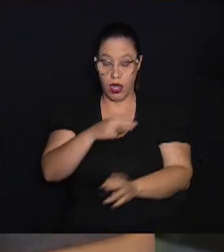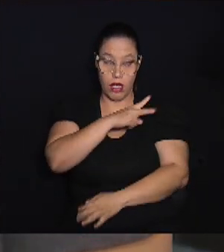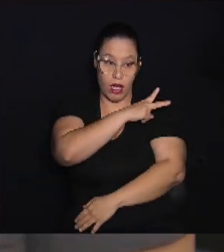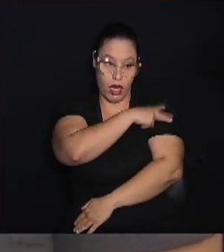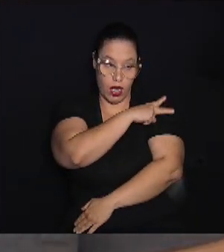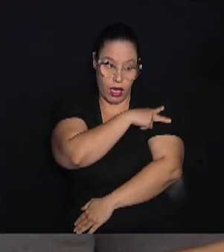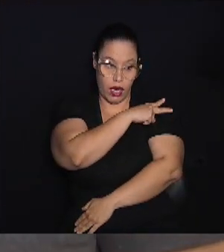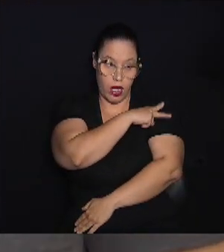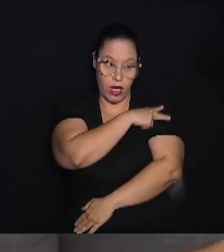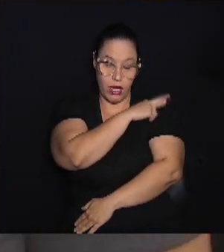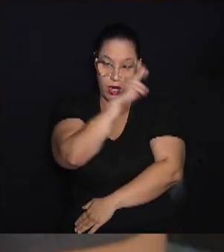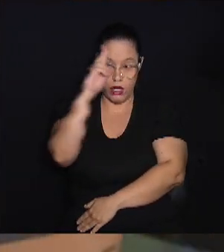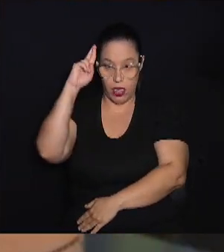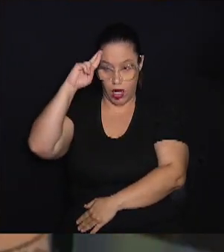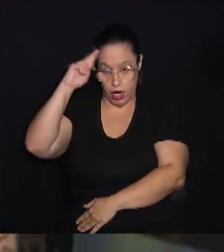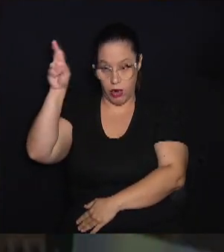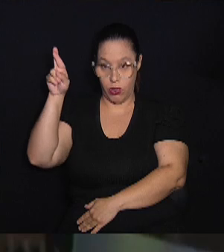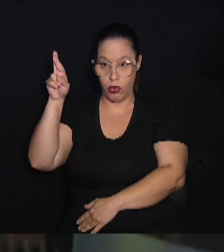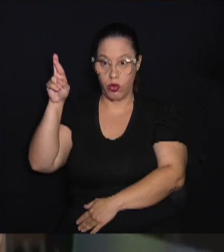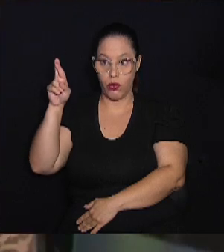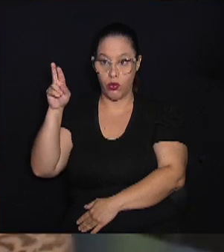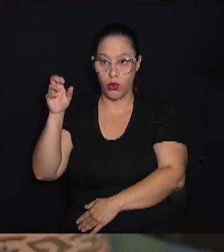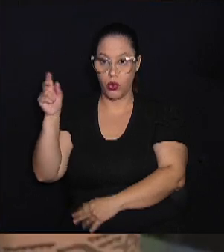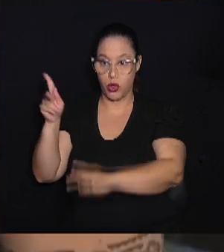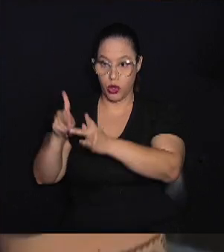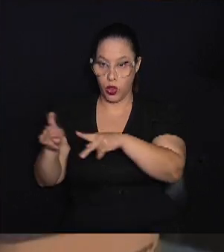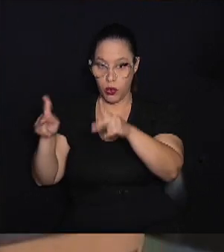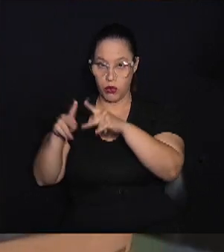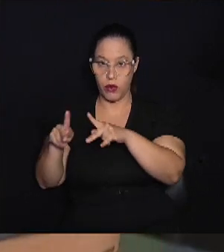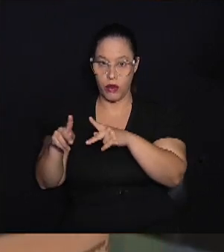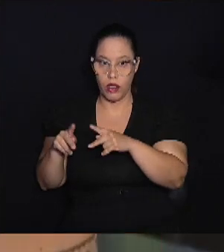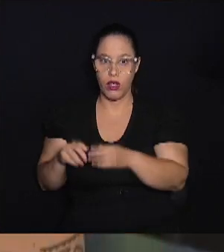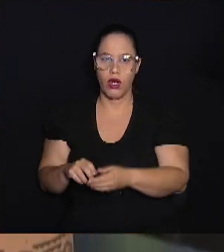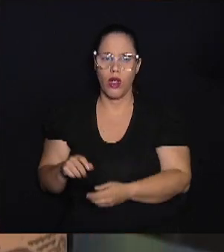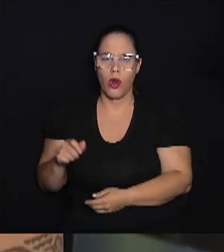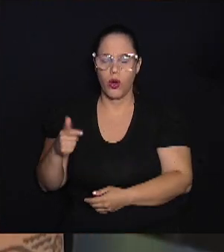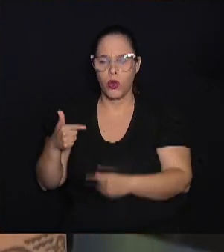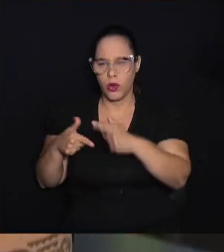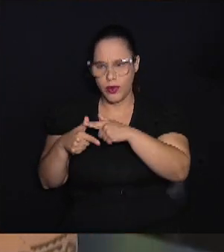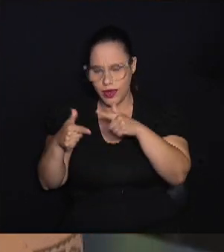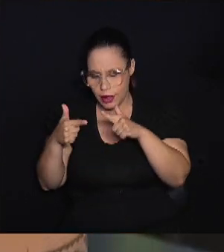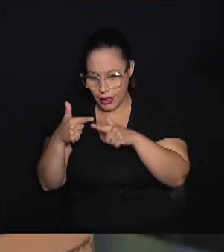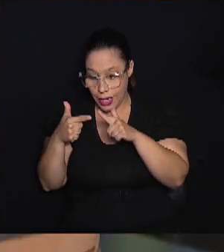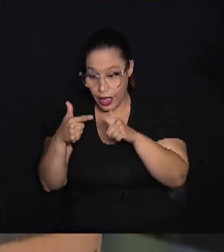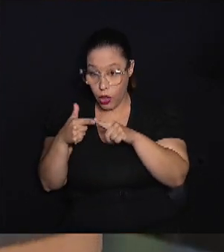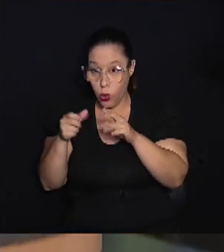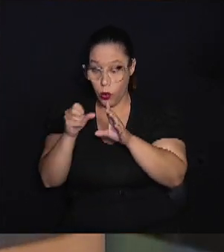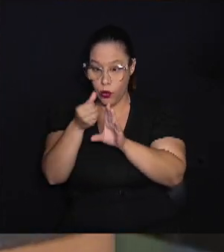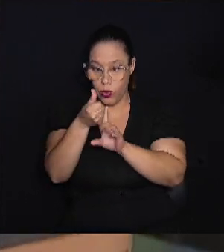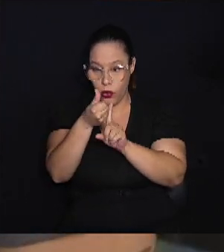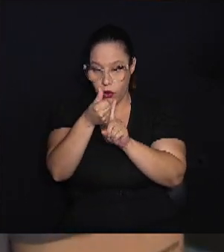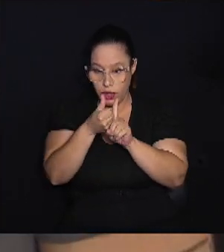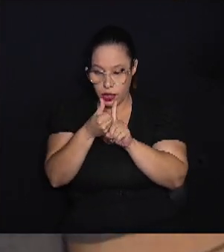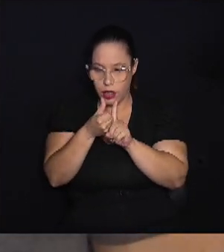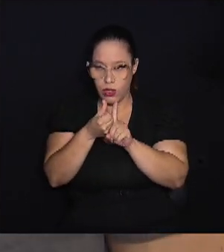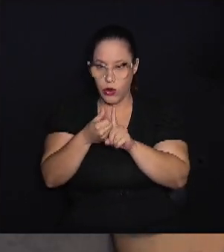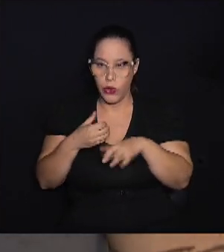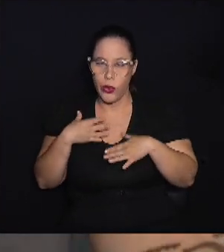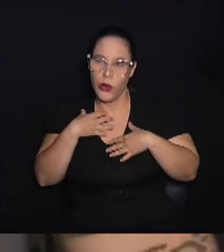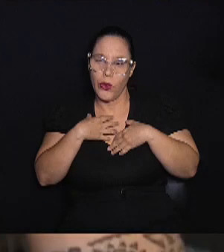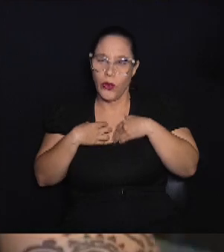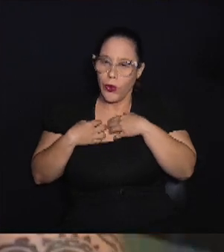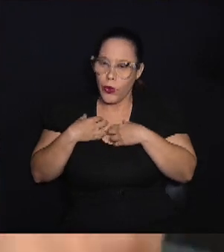as expectativas estão grandes para esse segundo semestre. Realmente o segundo semestre aqui ele costuma aquecer bastante para a gente,